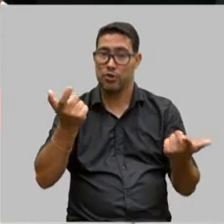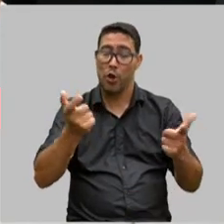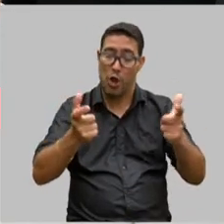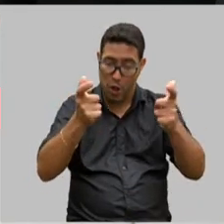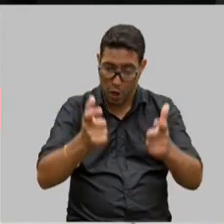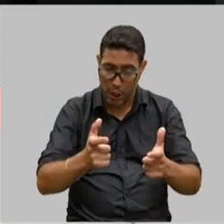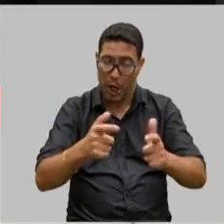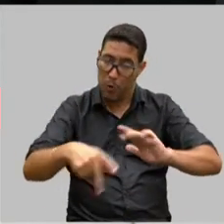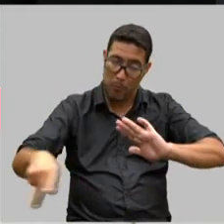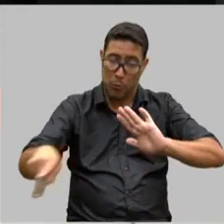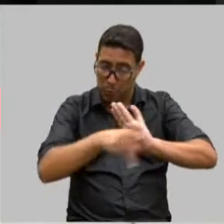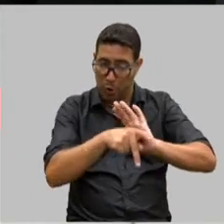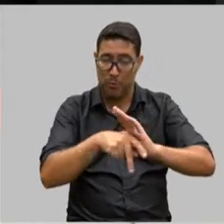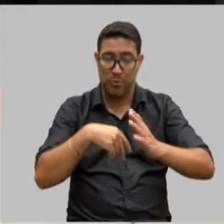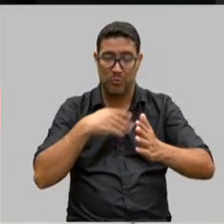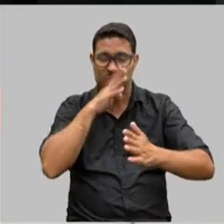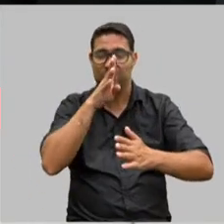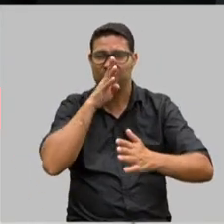qualquer lugar.